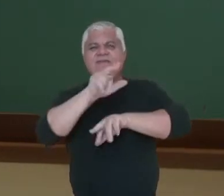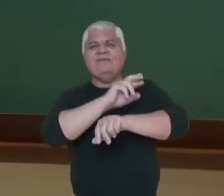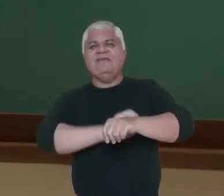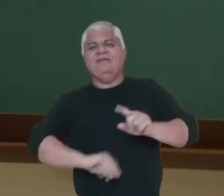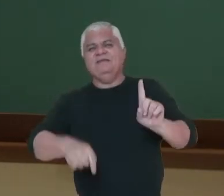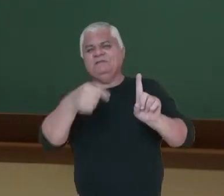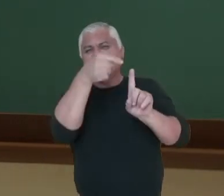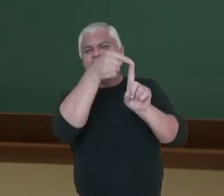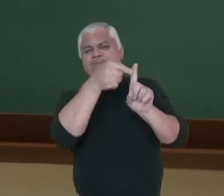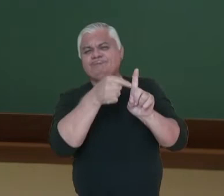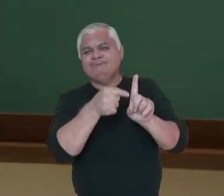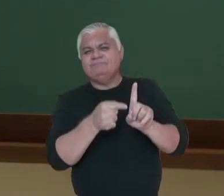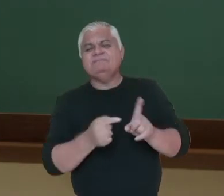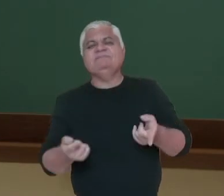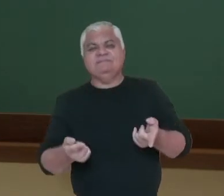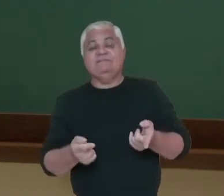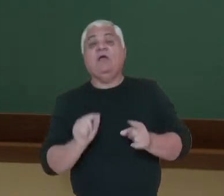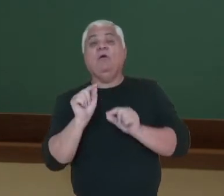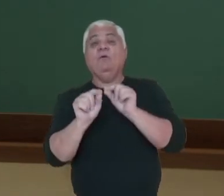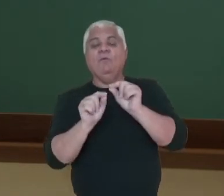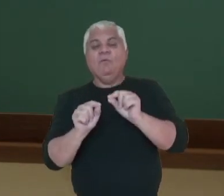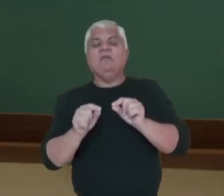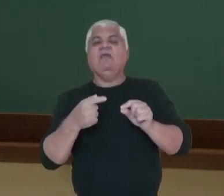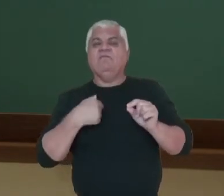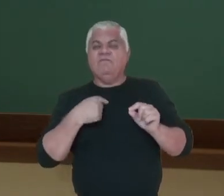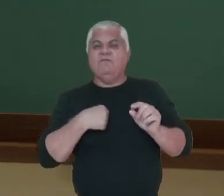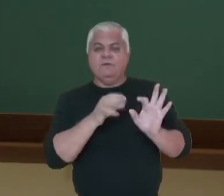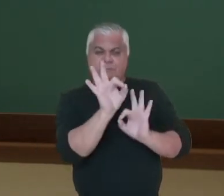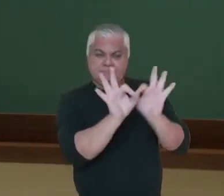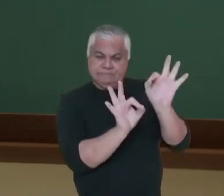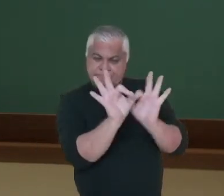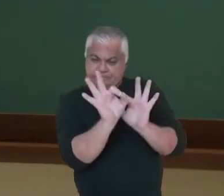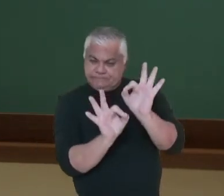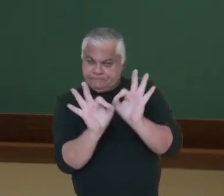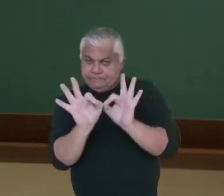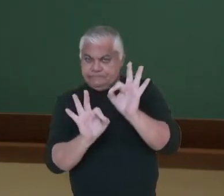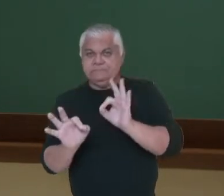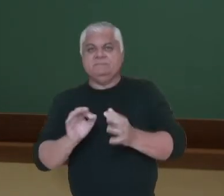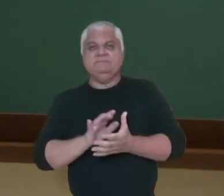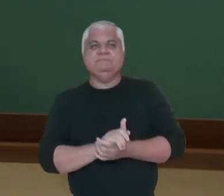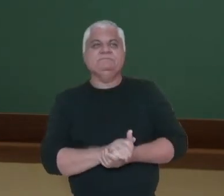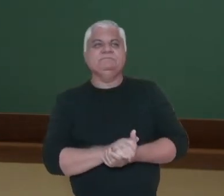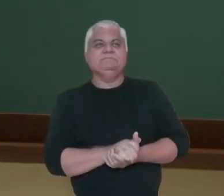formas ginásticas que foram sistematizadas ao longo dos últimos anos.